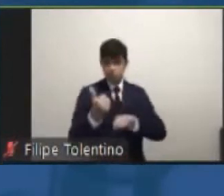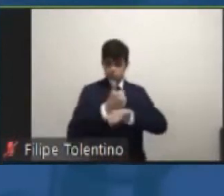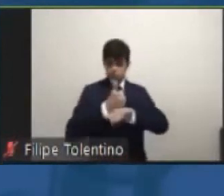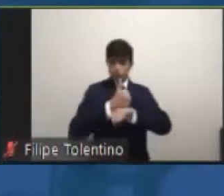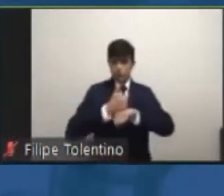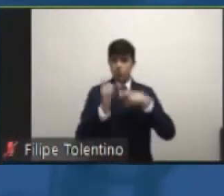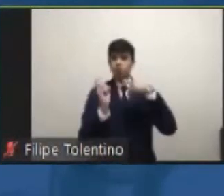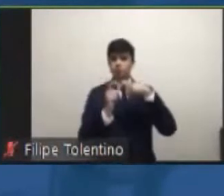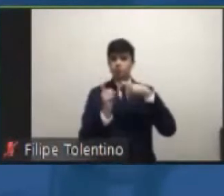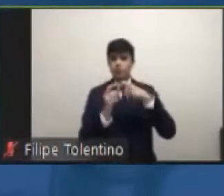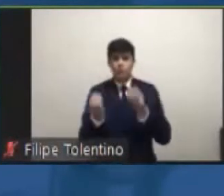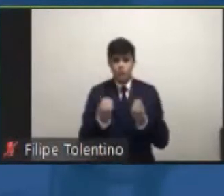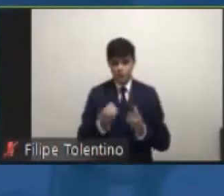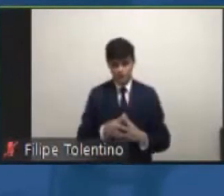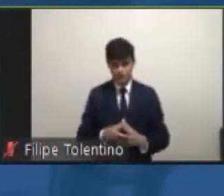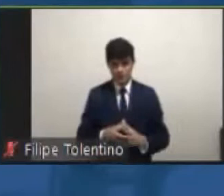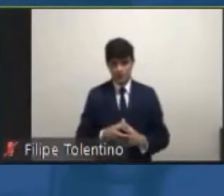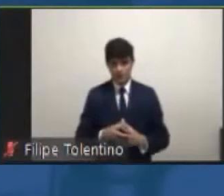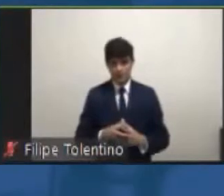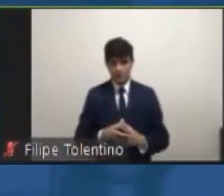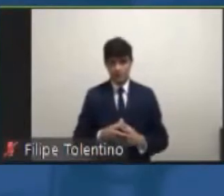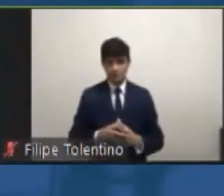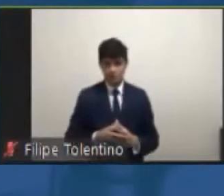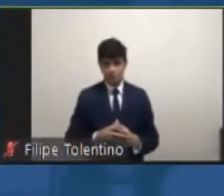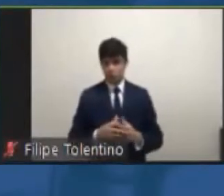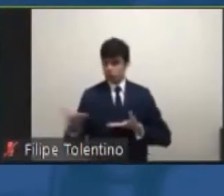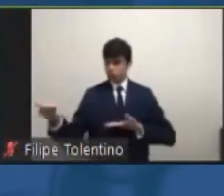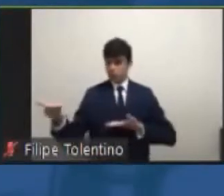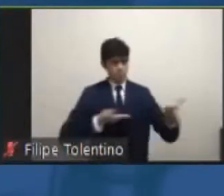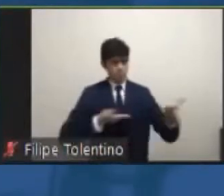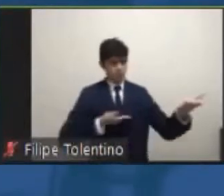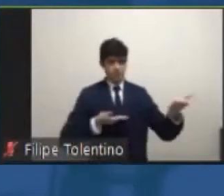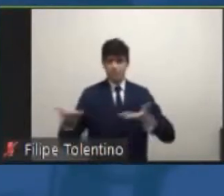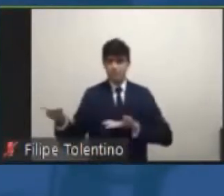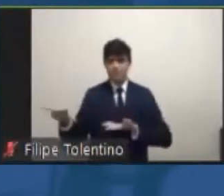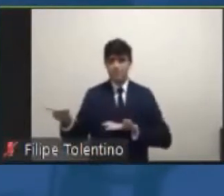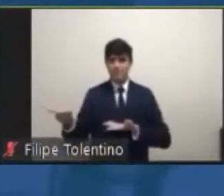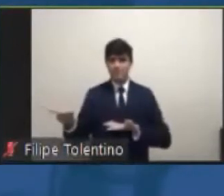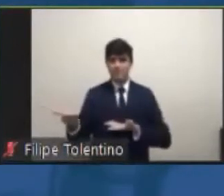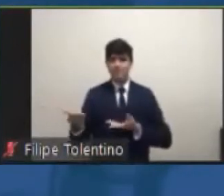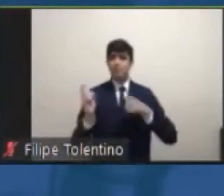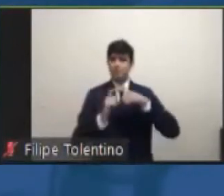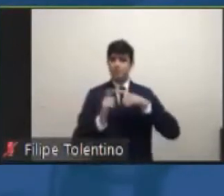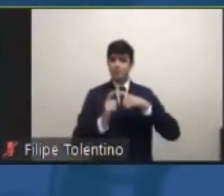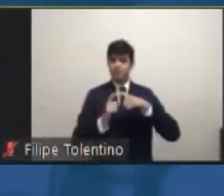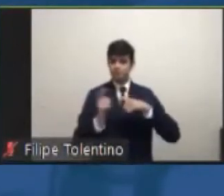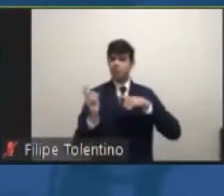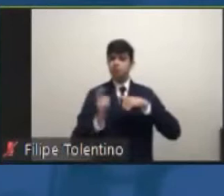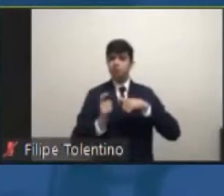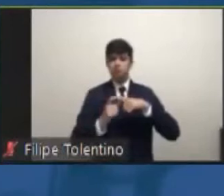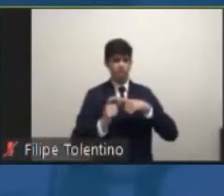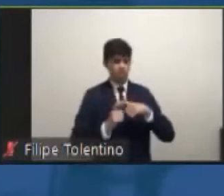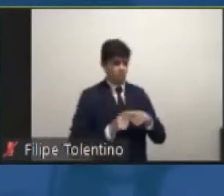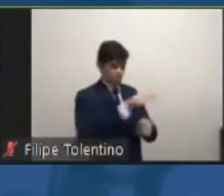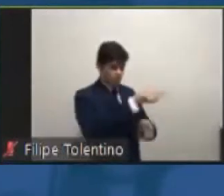de resultado, é atividade de meio. E o que se quer dizer com isso? O que o médico pode prometer ao